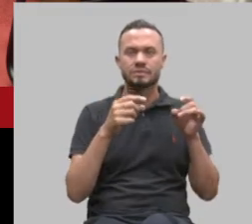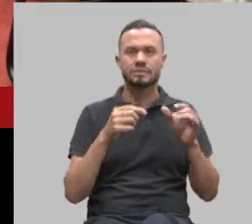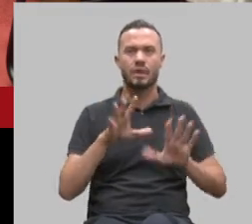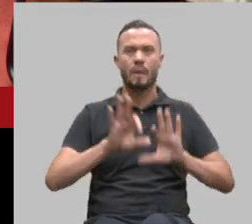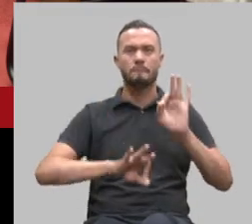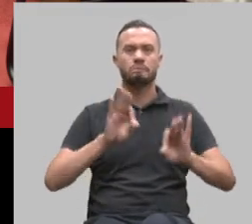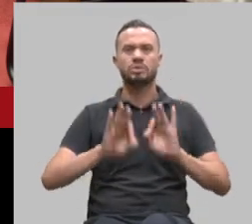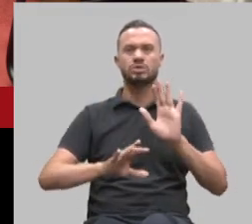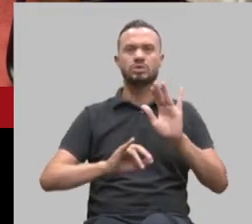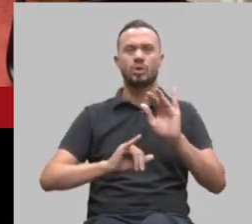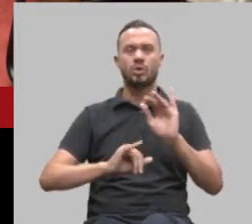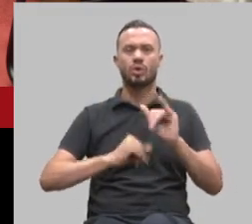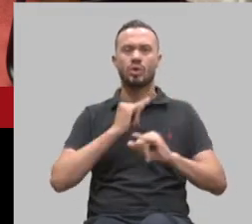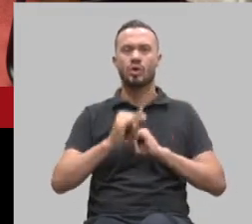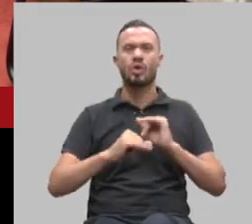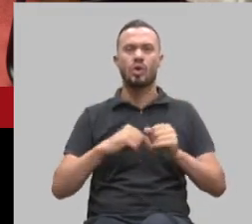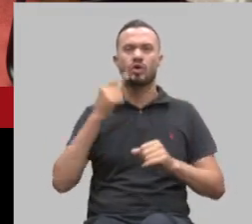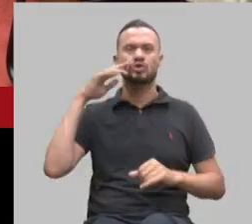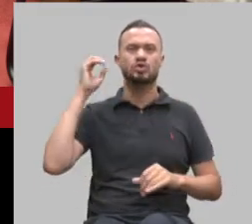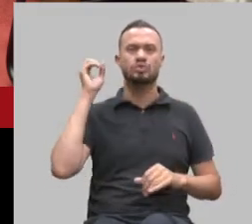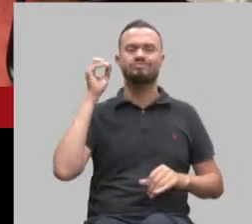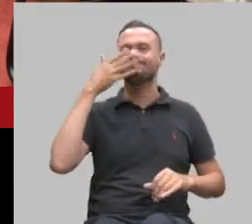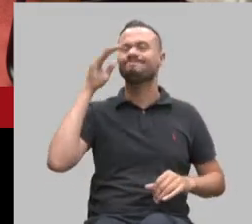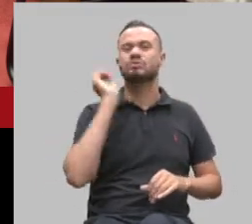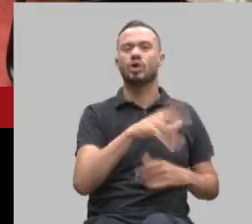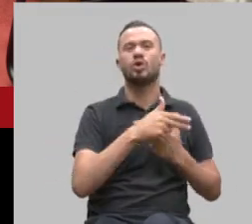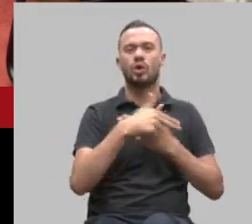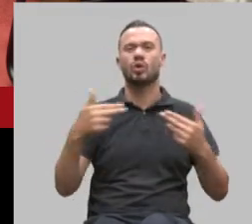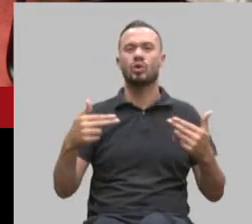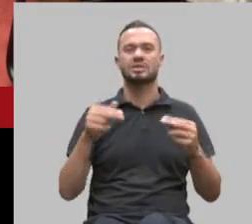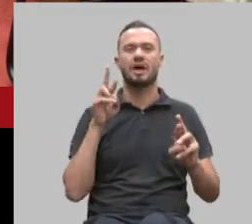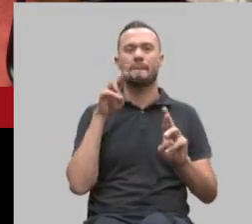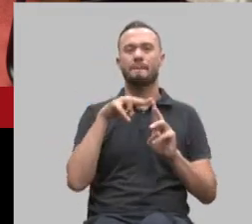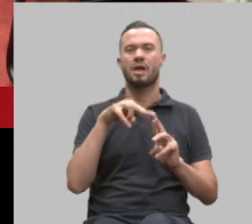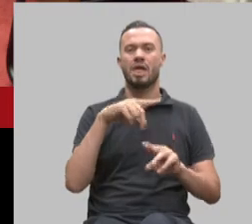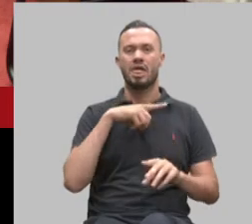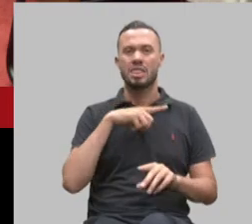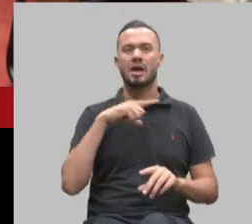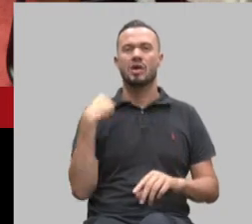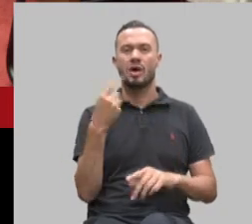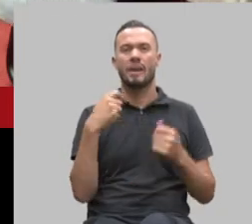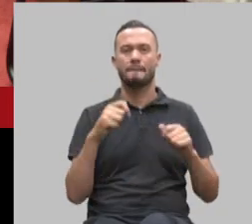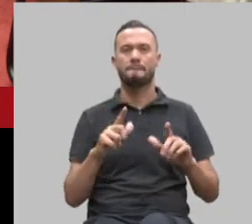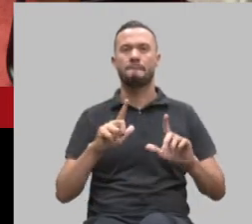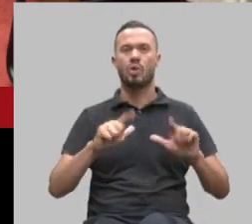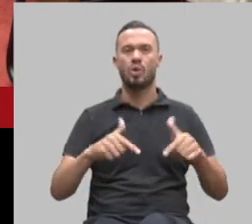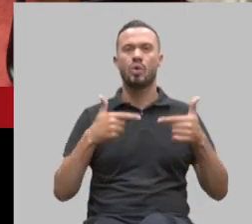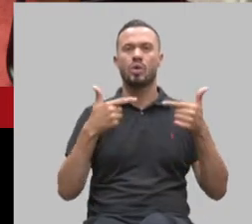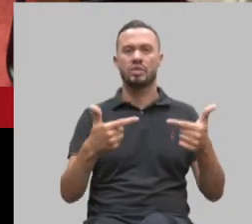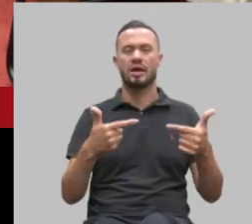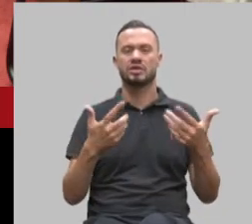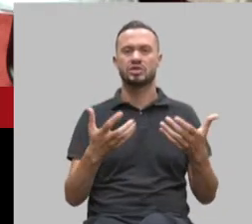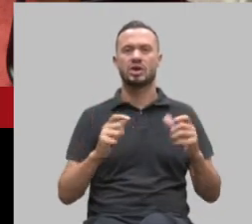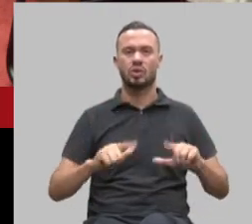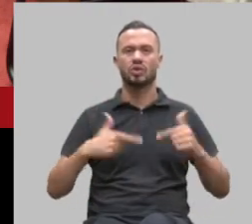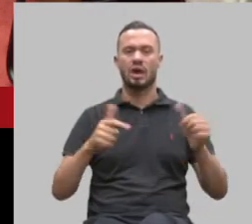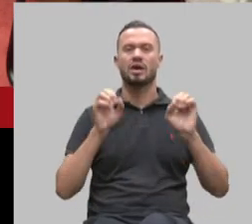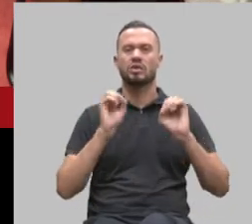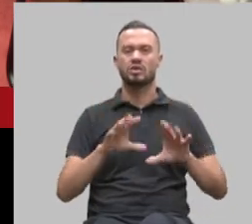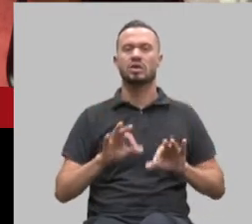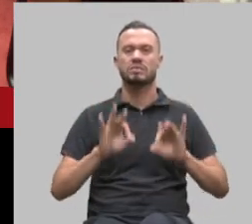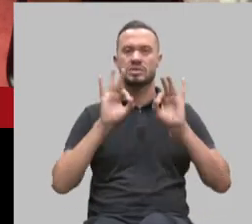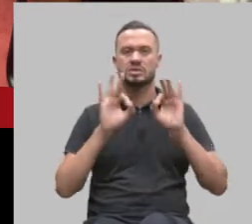nossa realidade que a gente jogue no lixo a representatividade que os estudantes tem nós temos que lutar e nós estamos aqui para lutar por uma educação justa